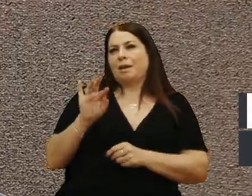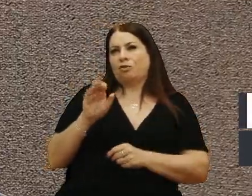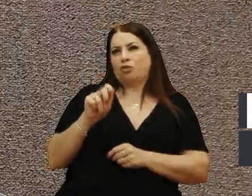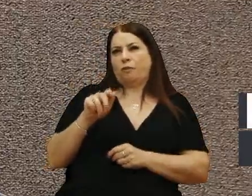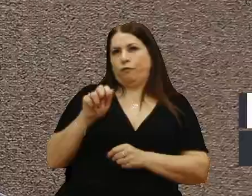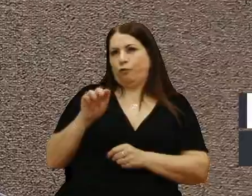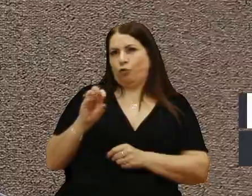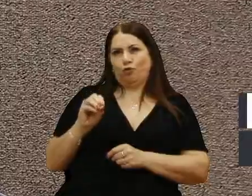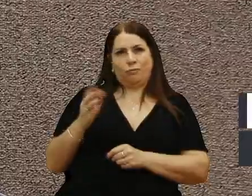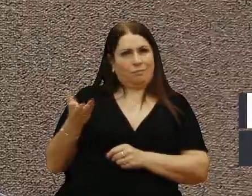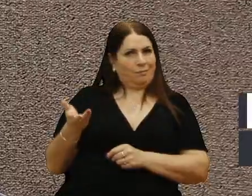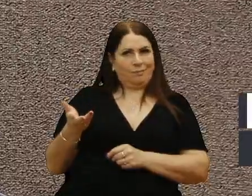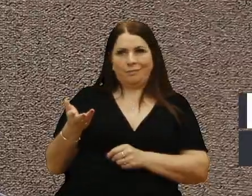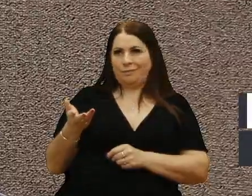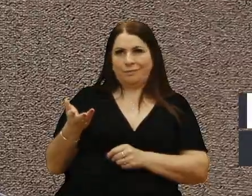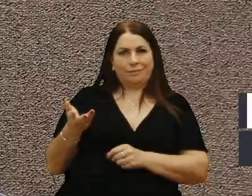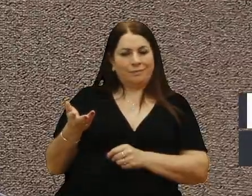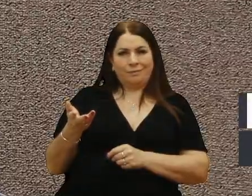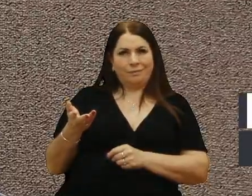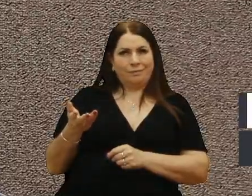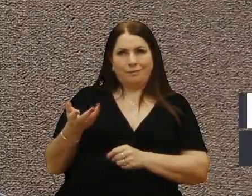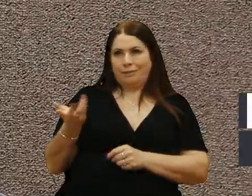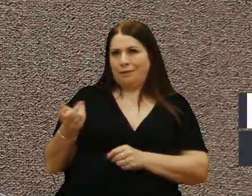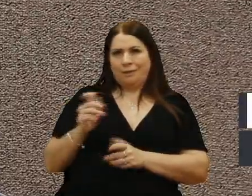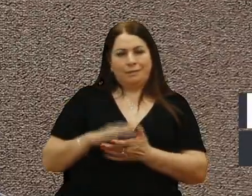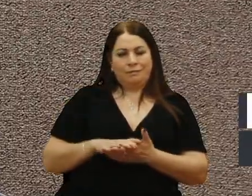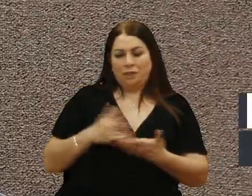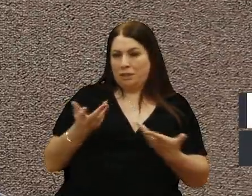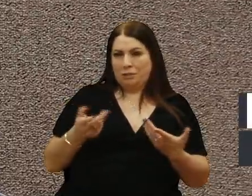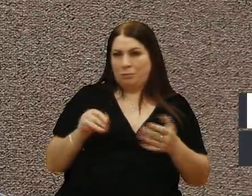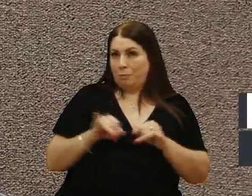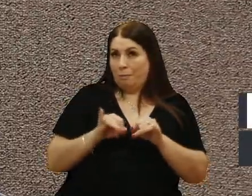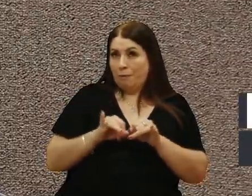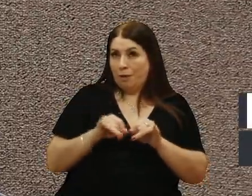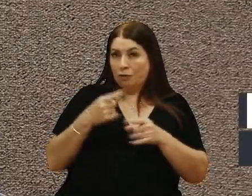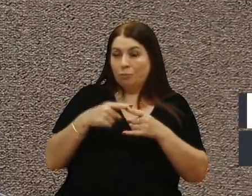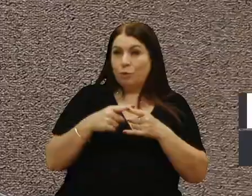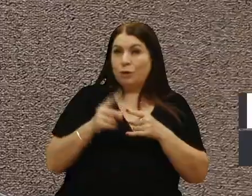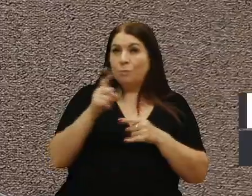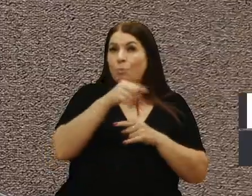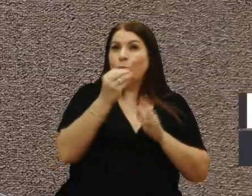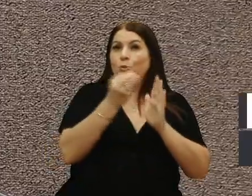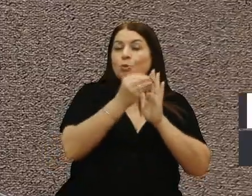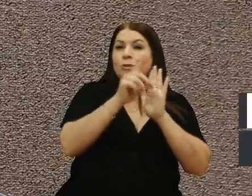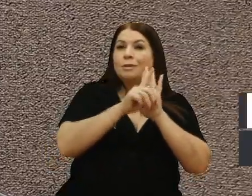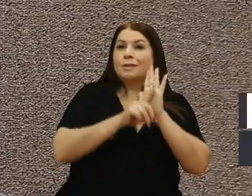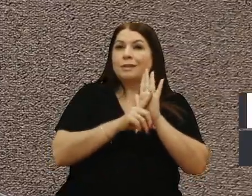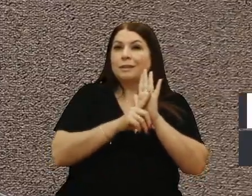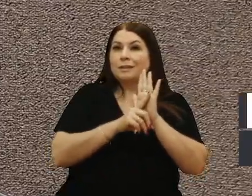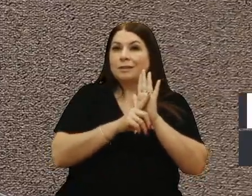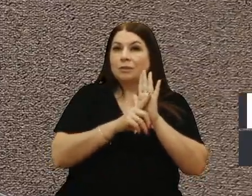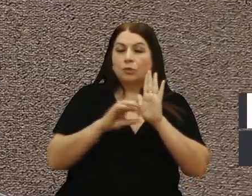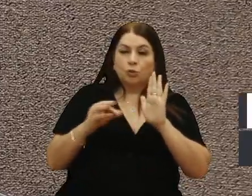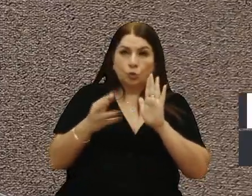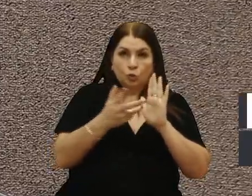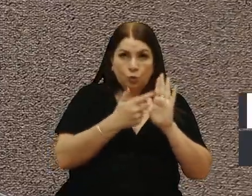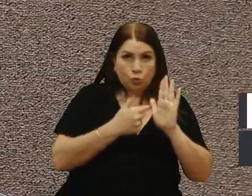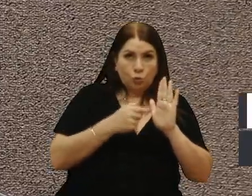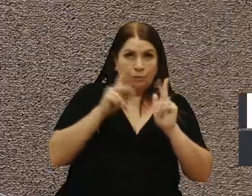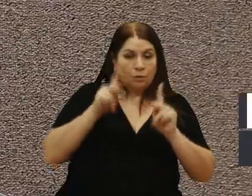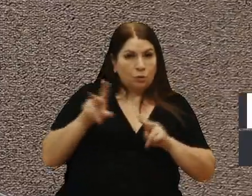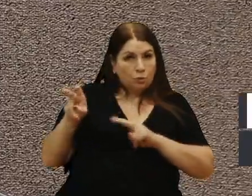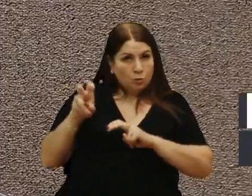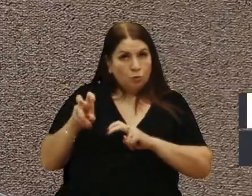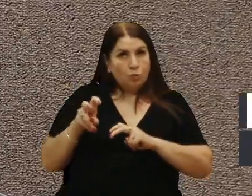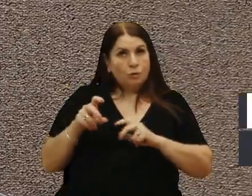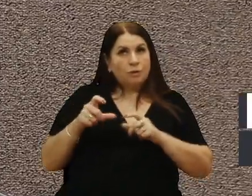não, essa é uma mesquinharia. Porque então, por que não colocou no decreto lá? Não, todos os agricultores